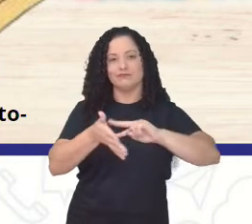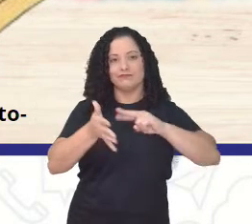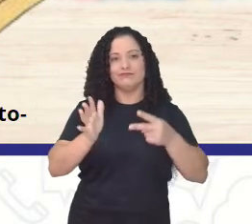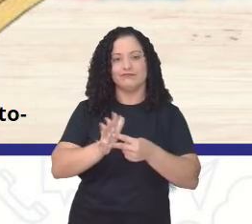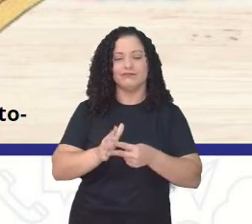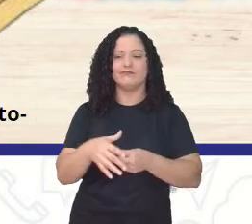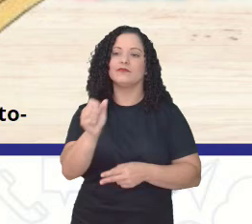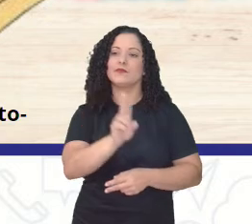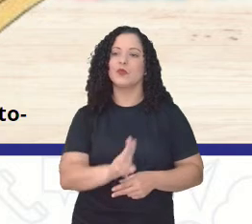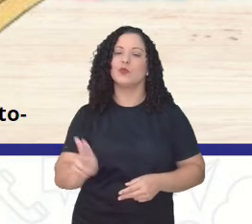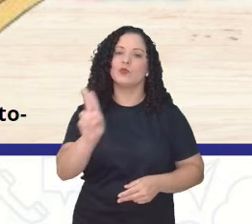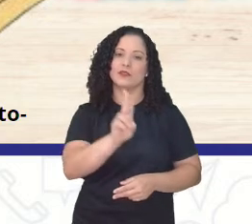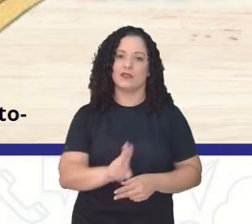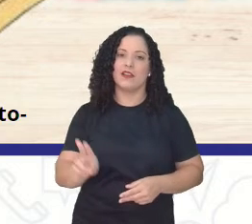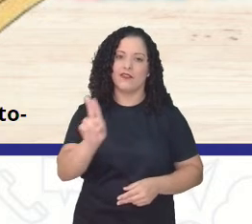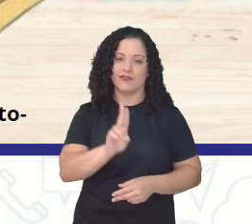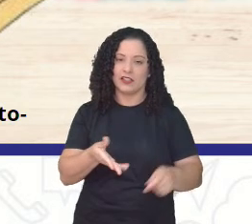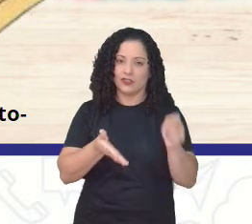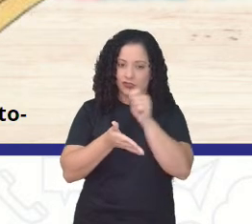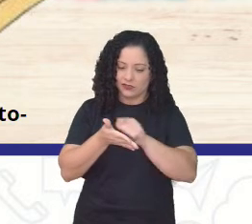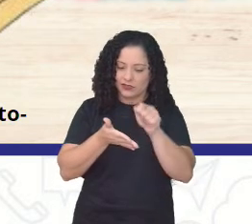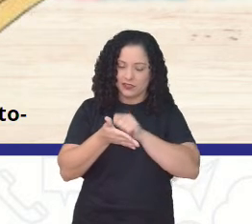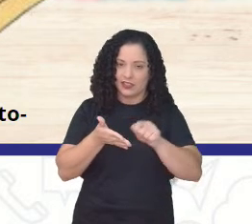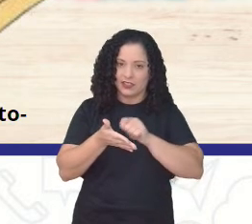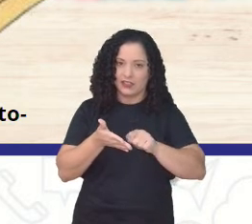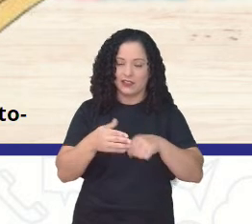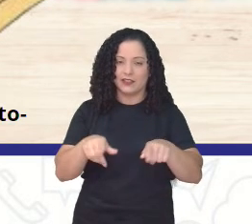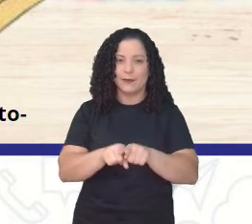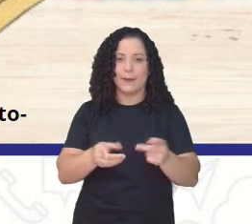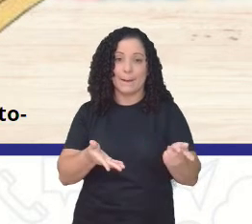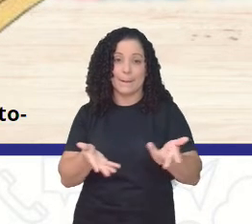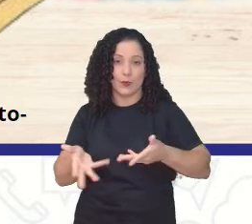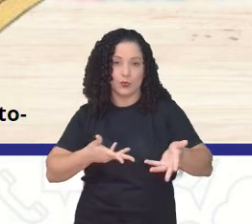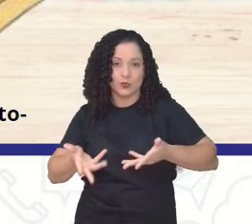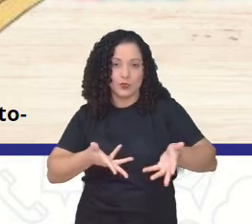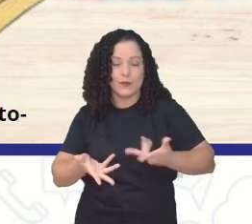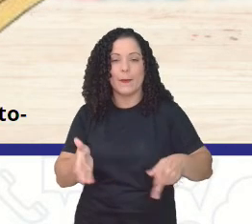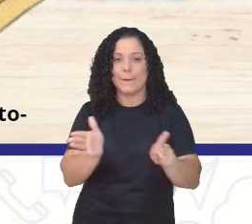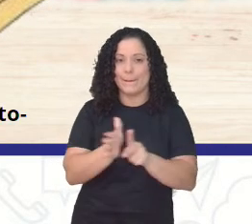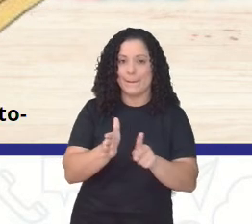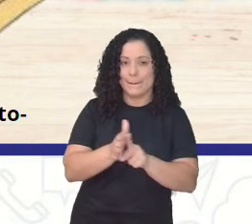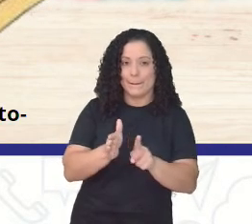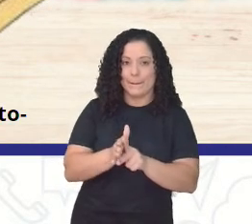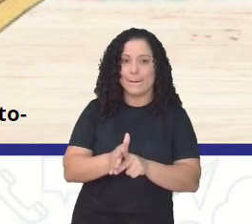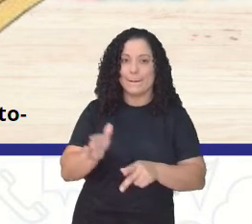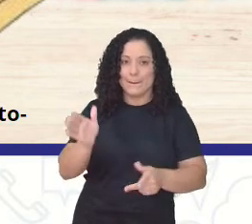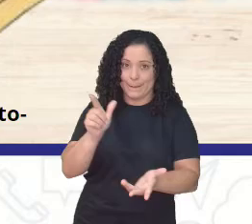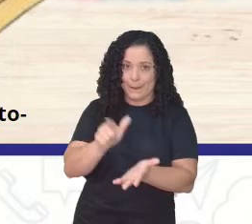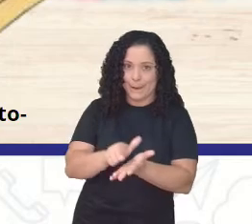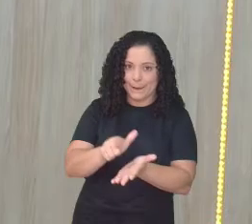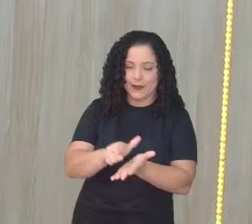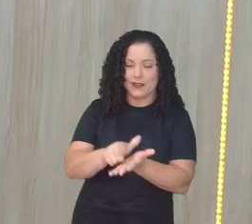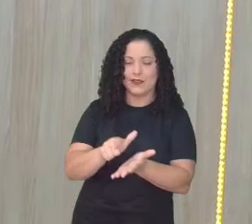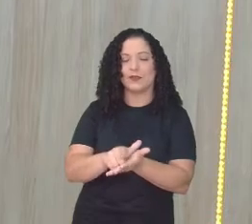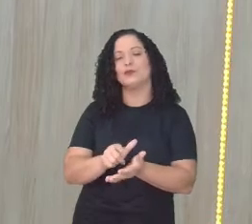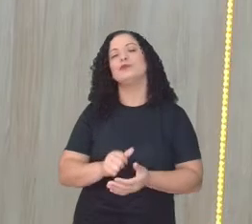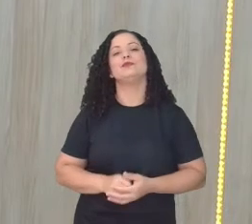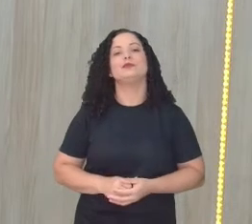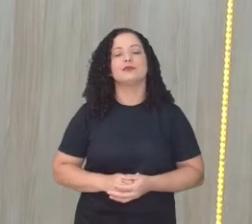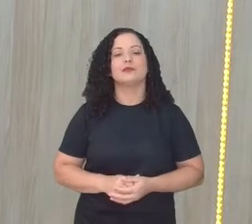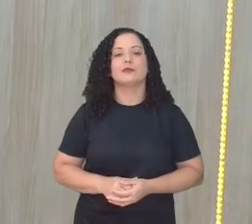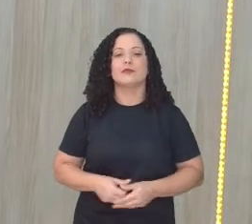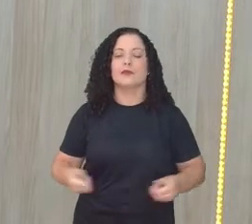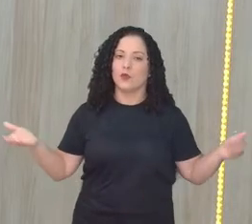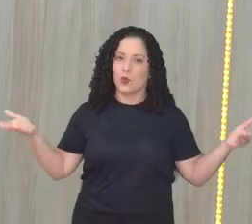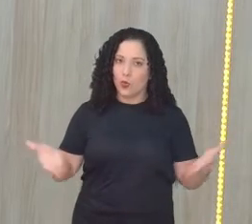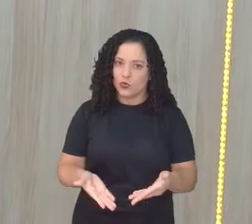eles utilizavam aí já a escrita e fabricavam o papel de papiro. Hoje o papel, né, que a gente utiliza, ele é feito